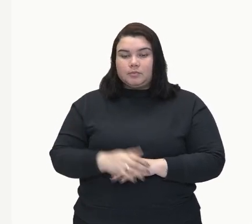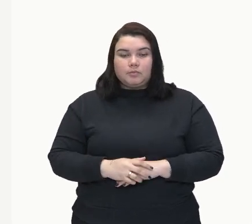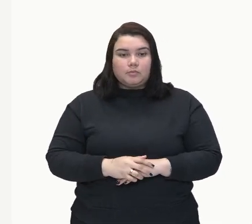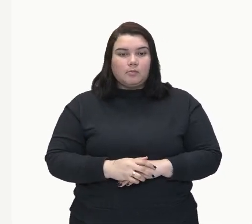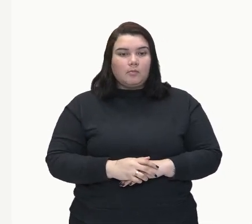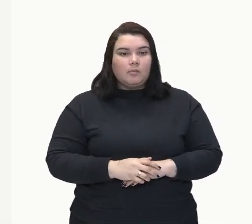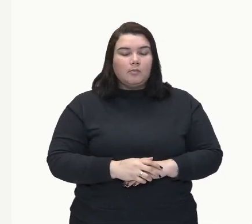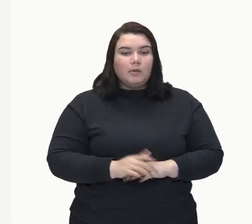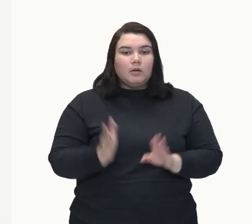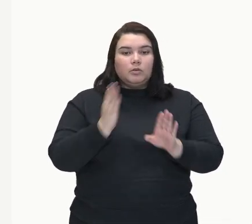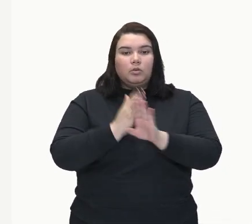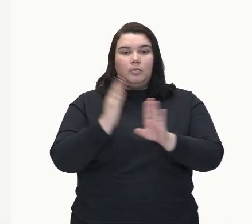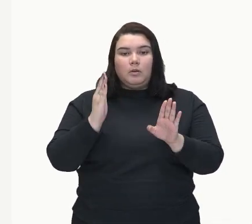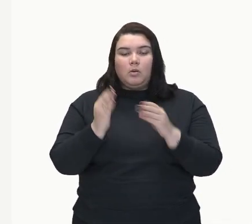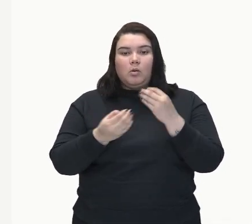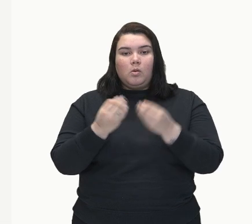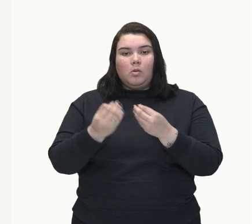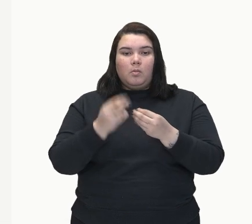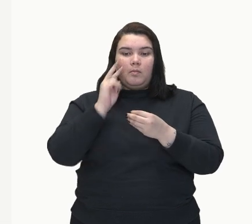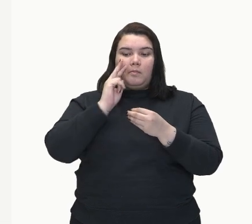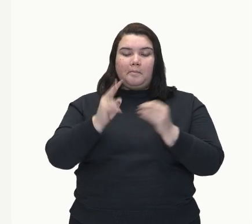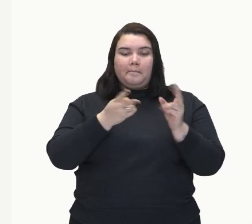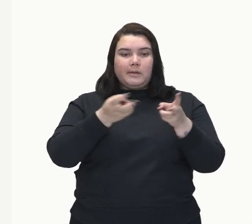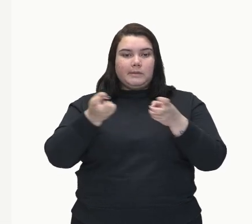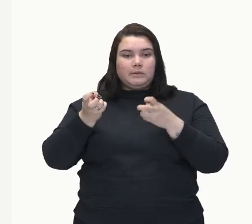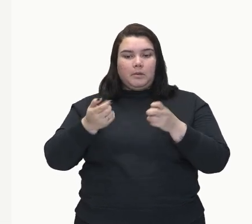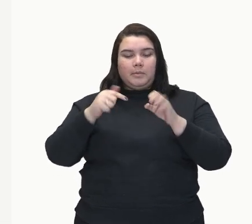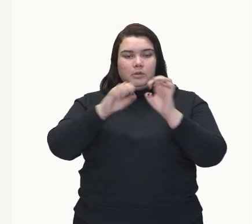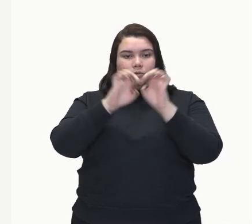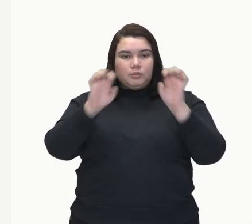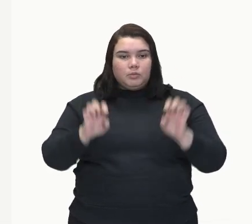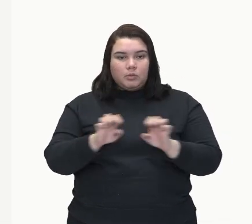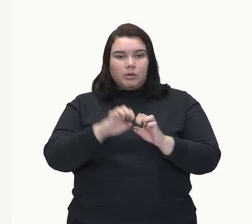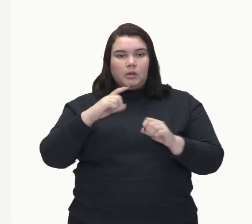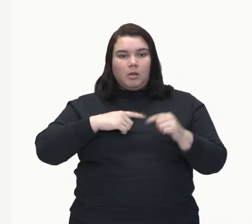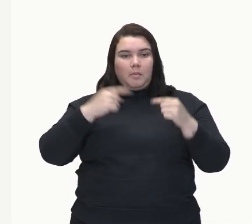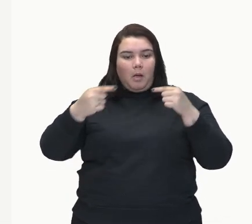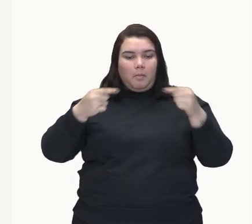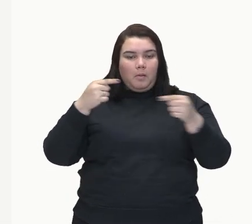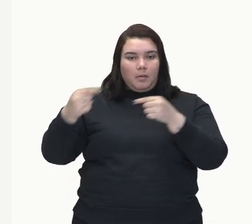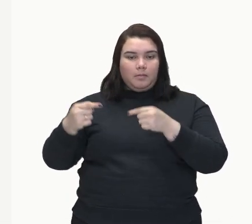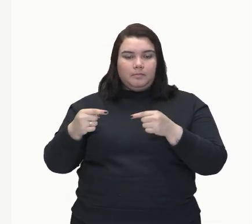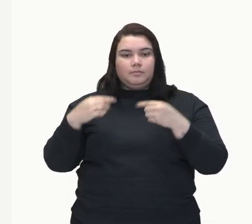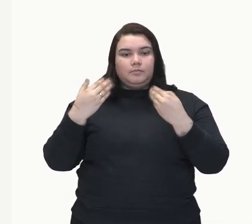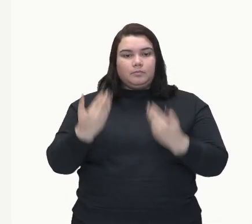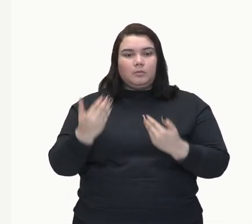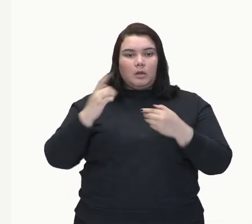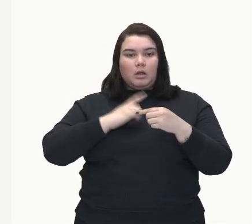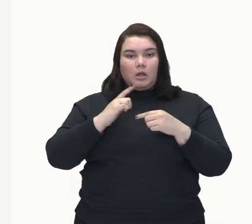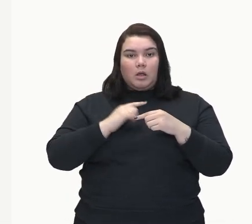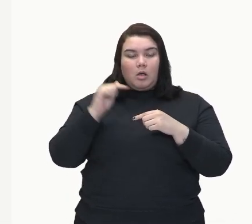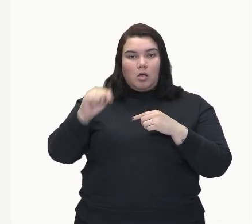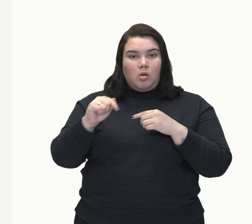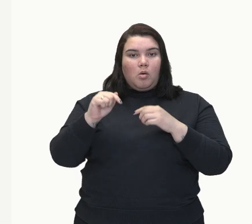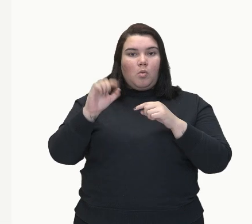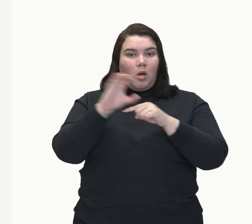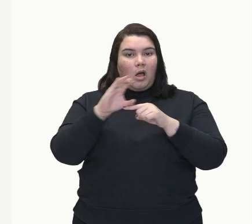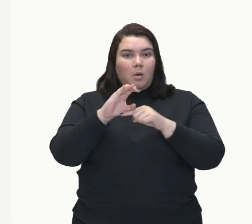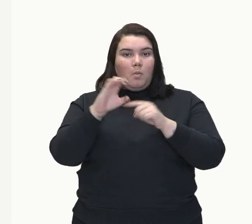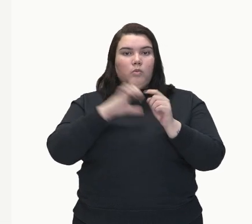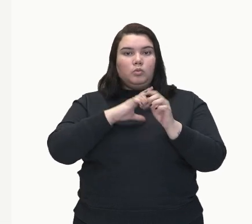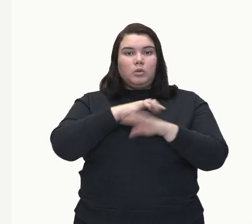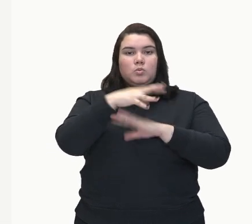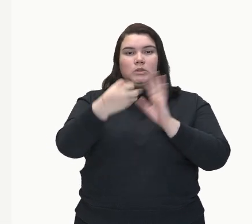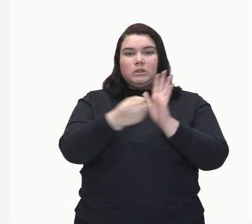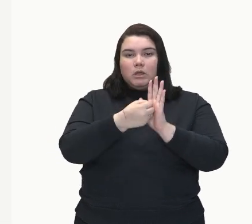dos ligantes. Então, esse carbono aqui, ó, já está com asterisco, quer dizer que ele é um carbono assimétrico, um carbono quiral.